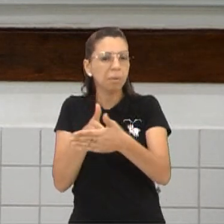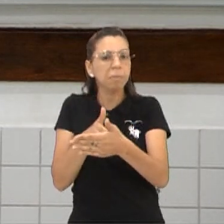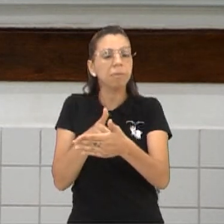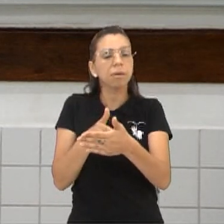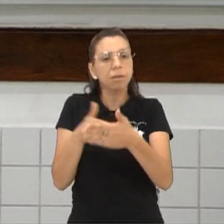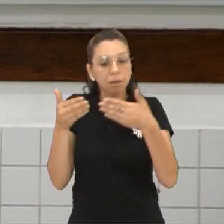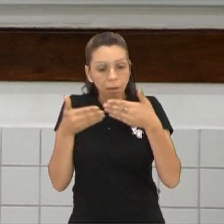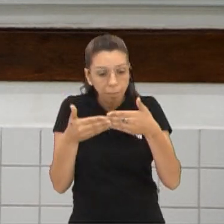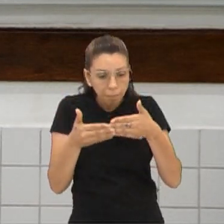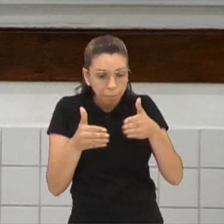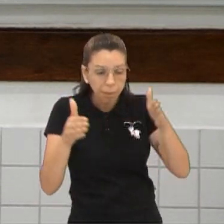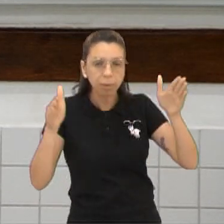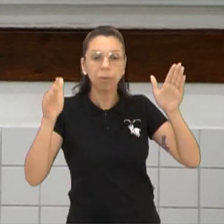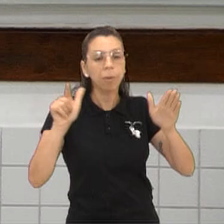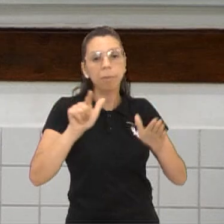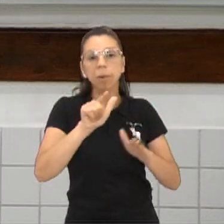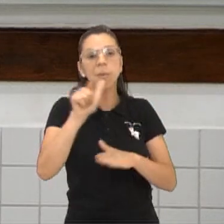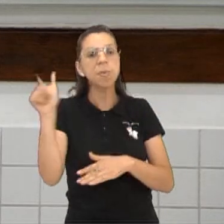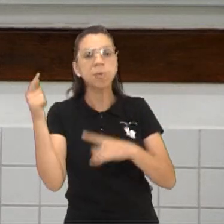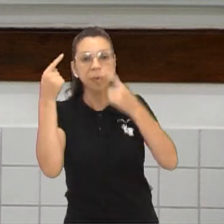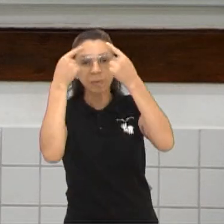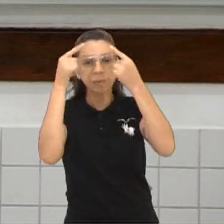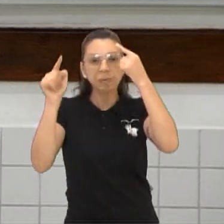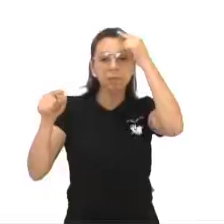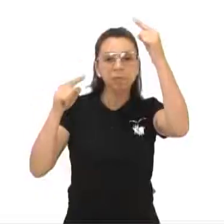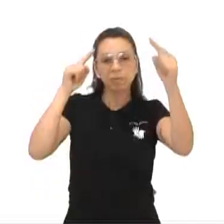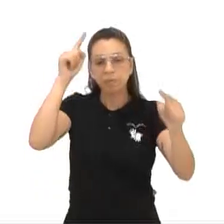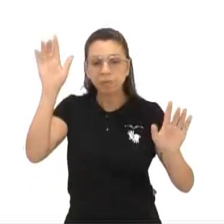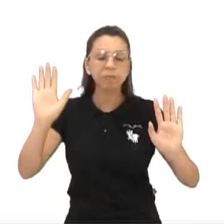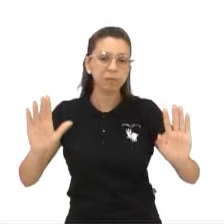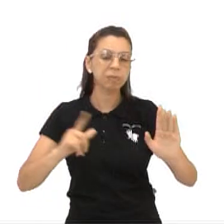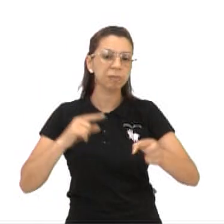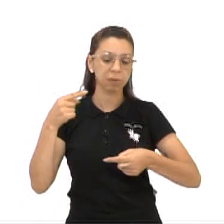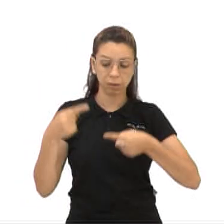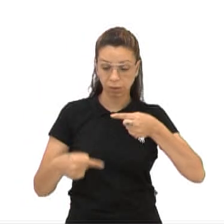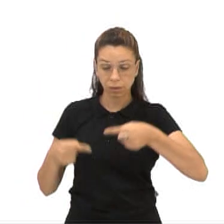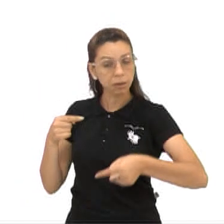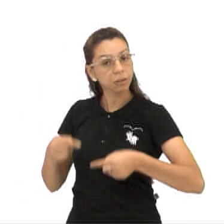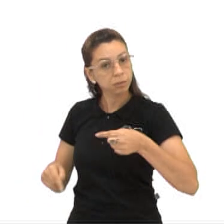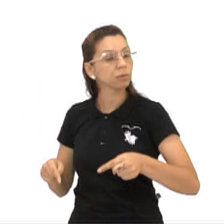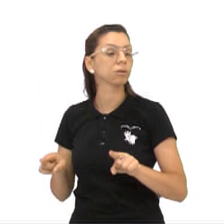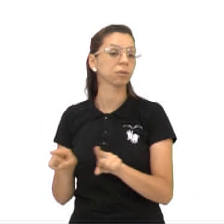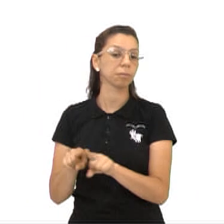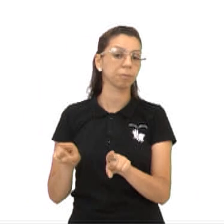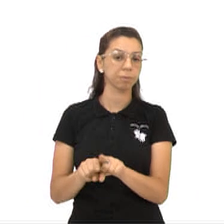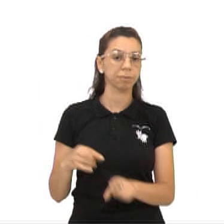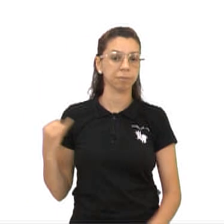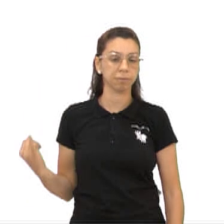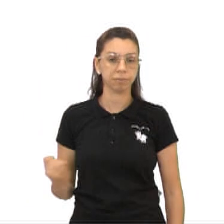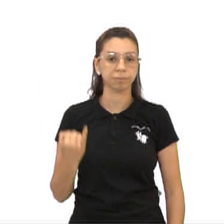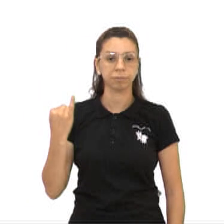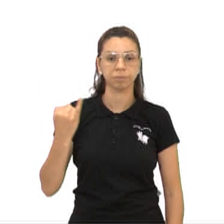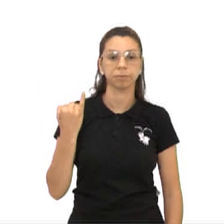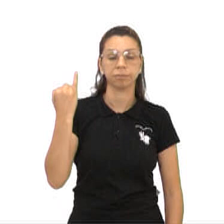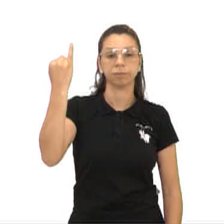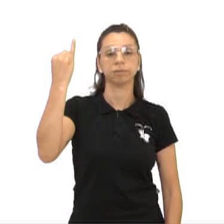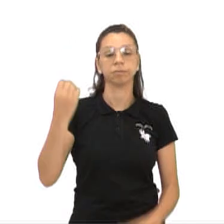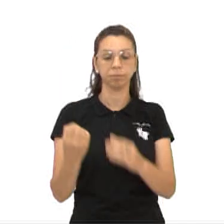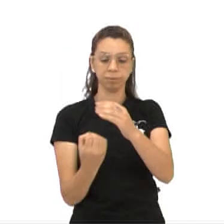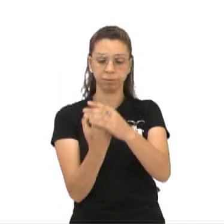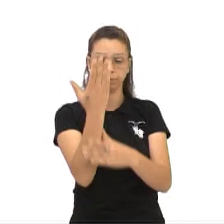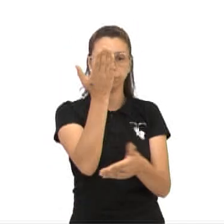da abertura para outras ideias? Em que discussões tão importantes quanto as da